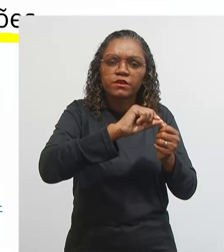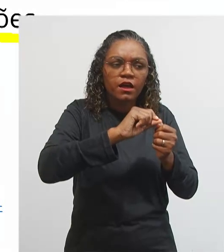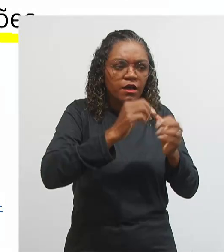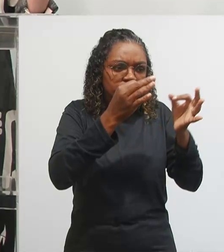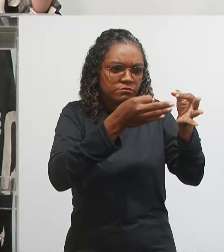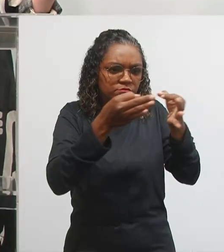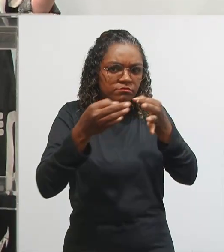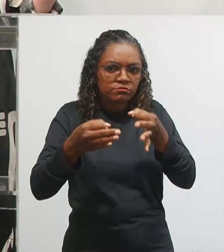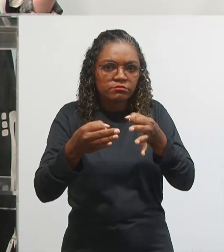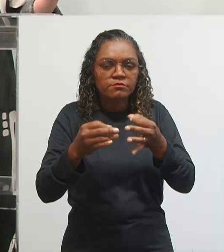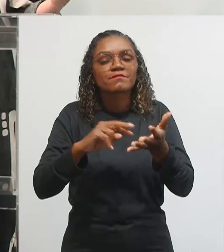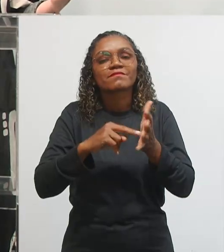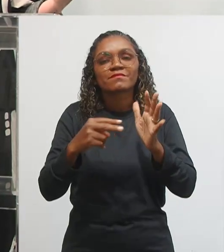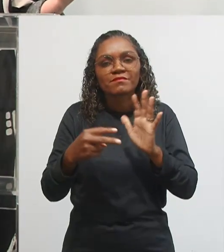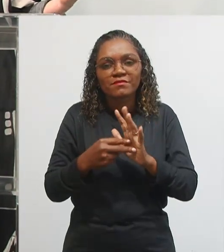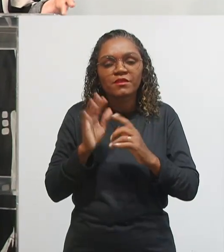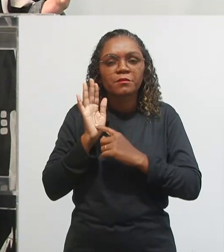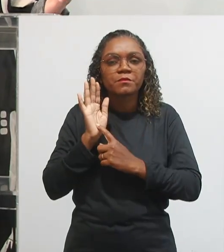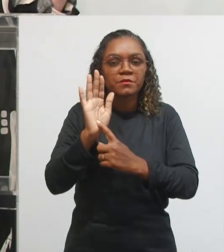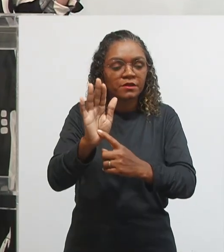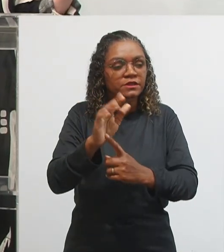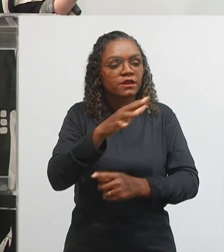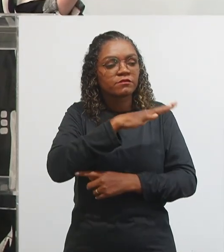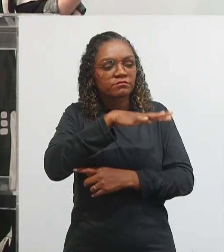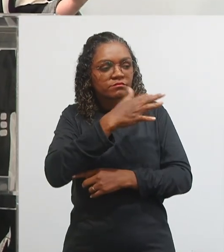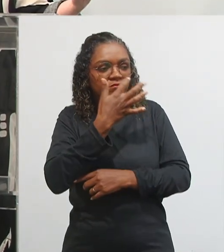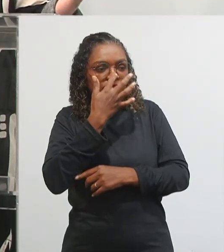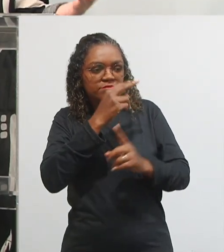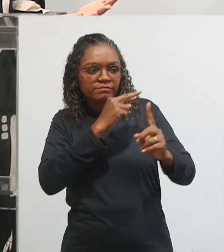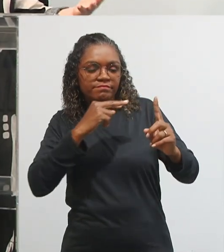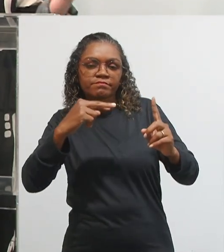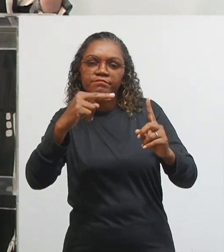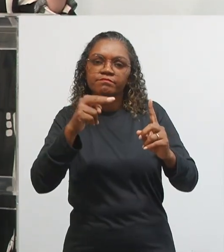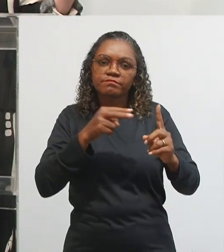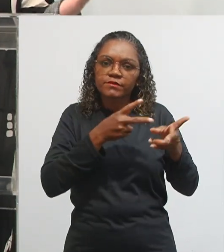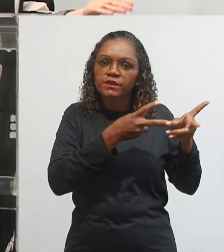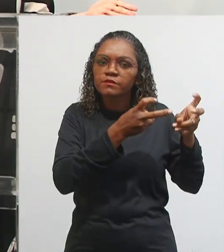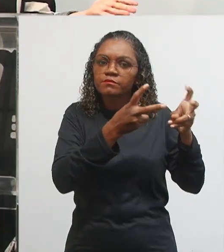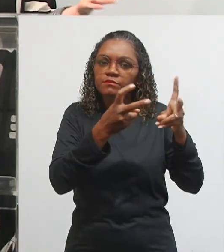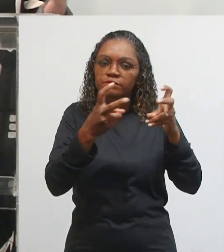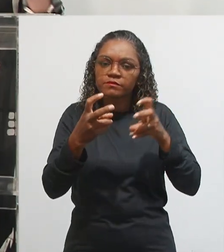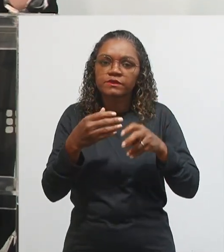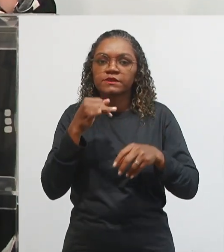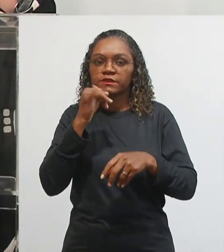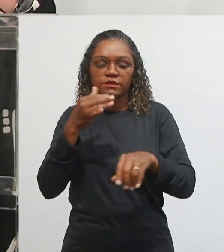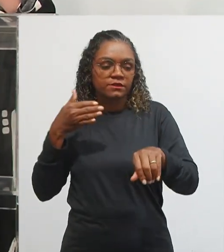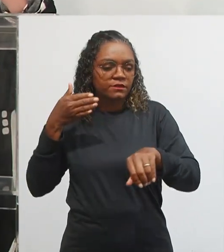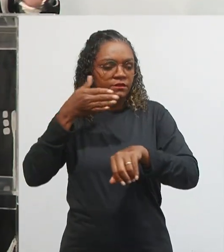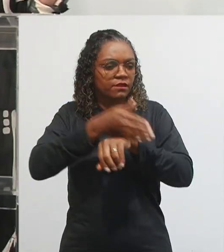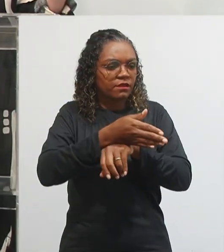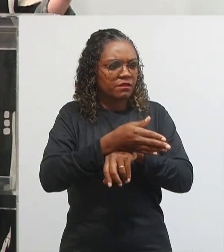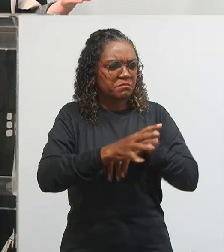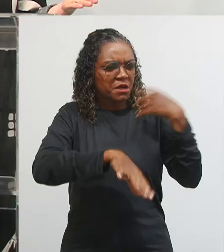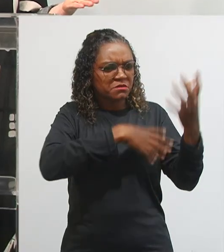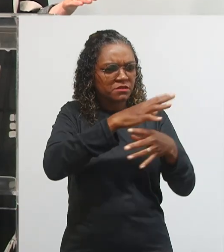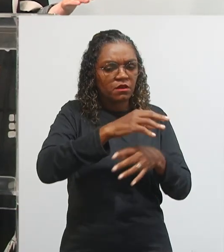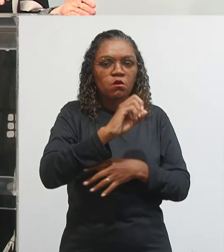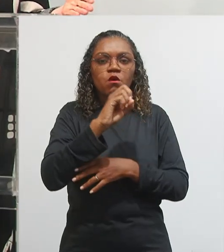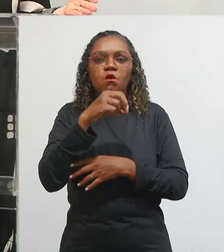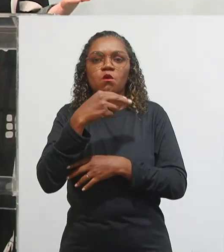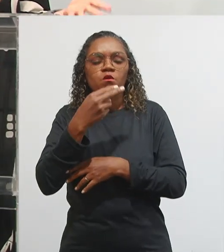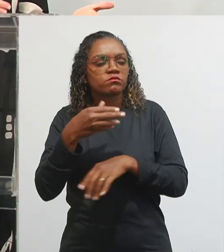isso é que nos traz a imagem daquele local, né? Quando a gente chega e entra e vê a coisa organizada ou desorganizada, ou